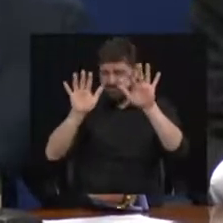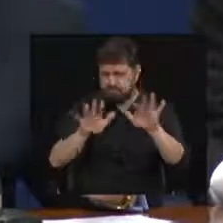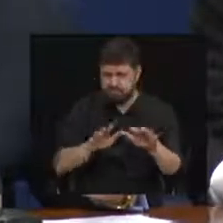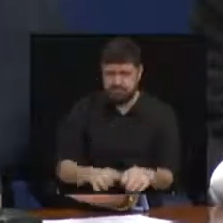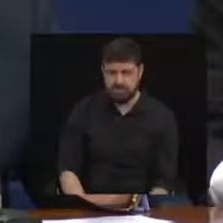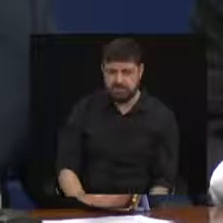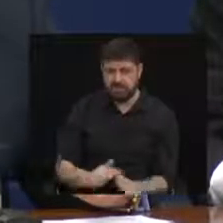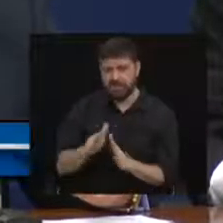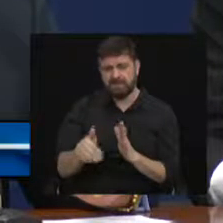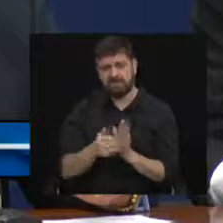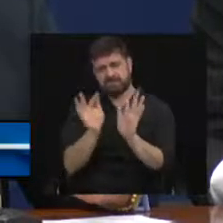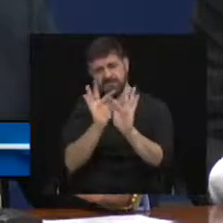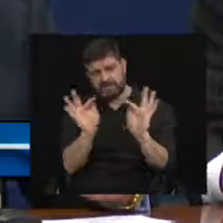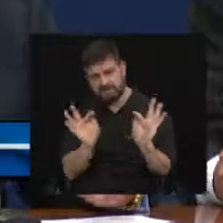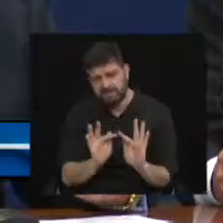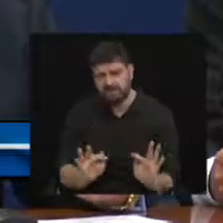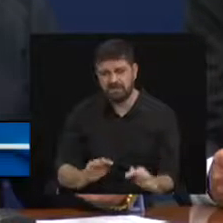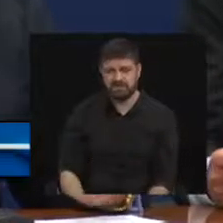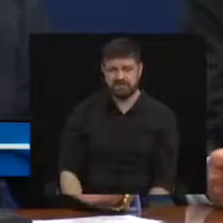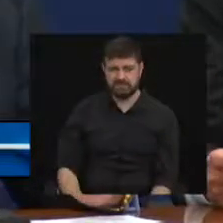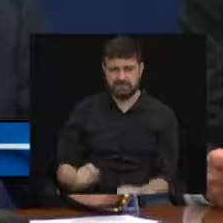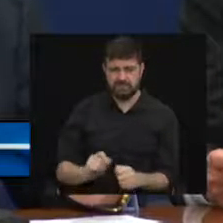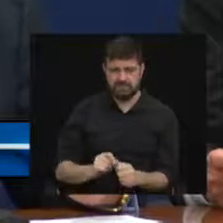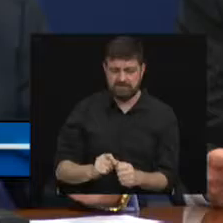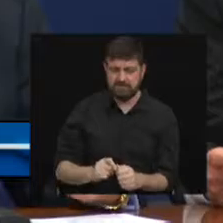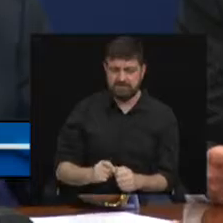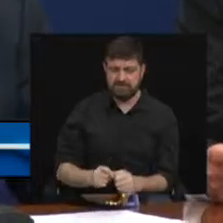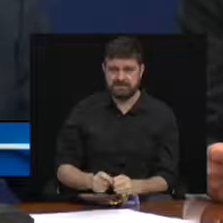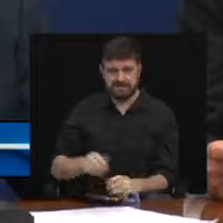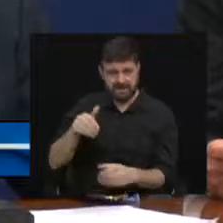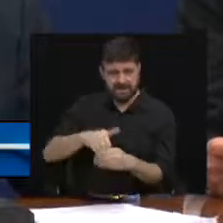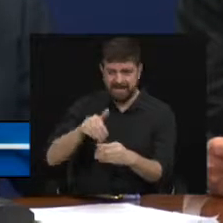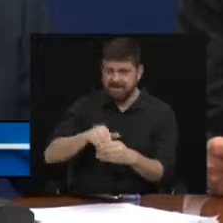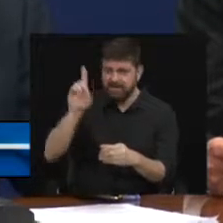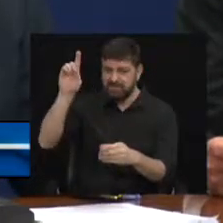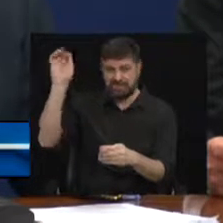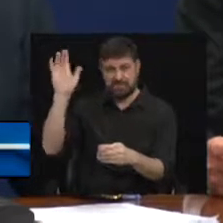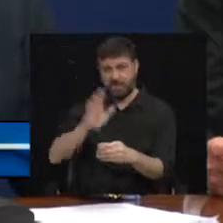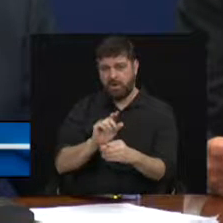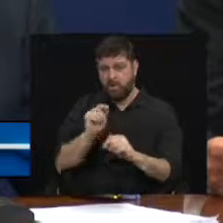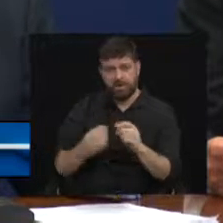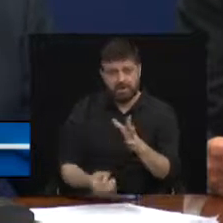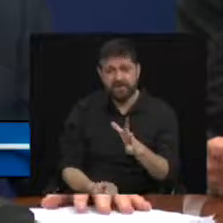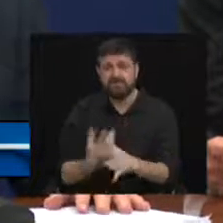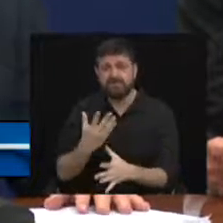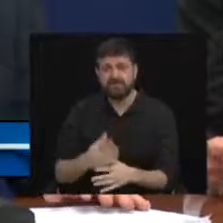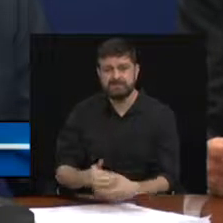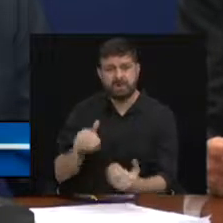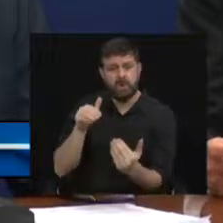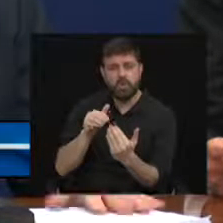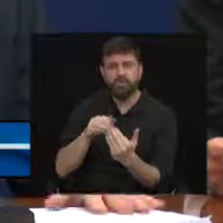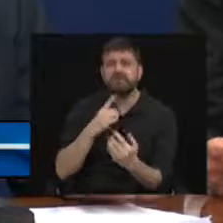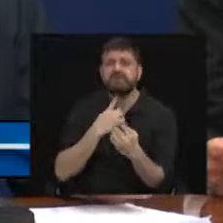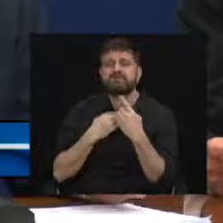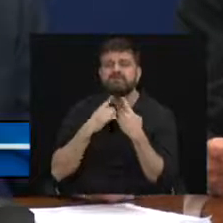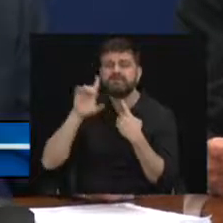sorte, que Deus possa abençoar a todos aqui nesta casa, tá? Era isso. E todos vão entender o que eu quero